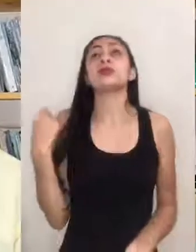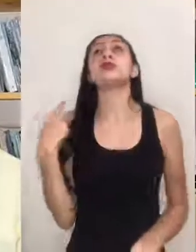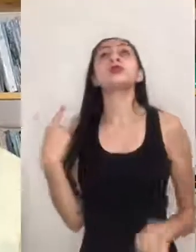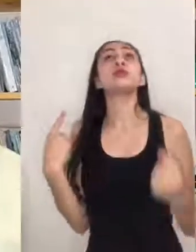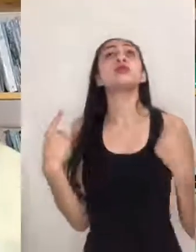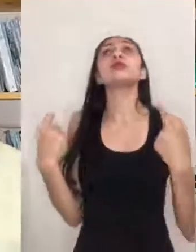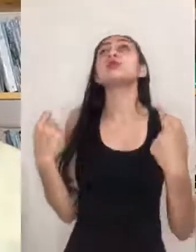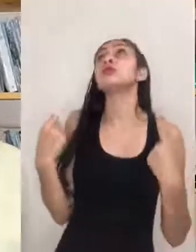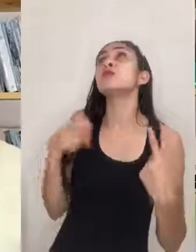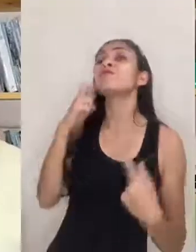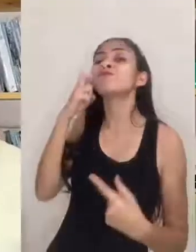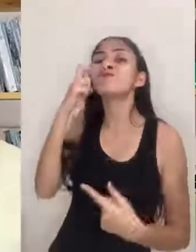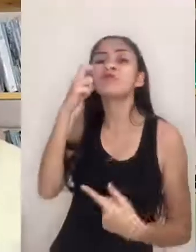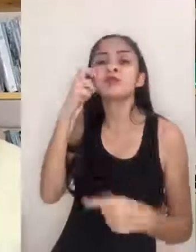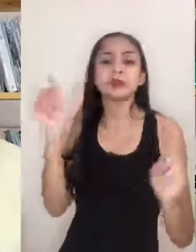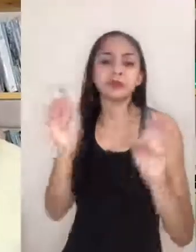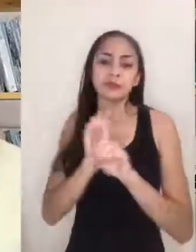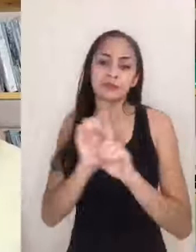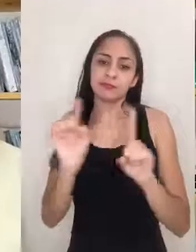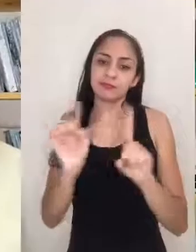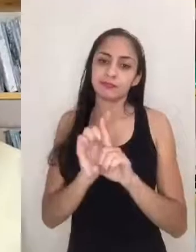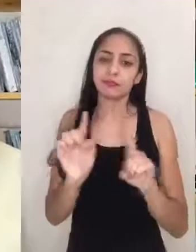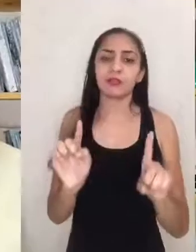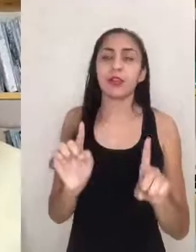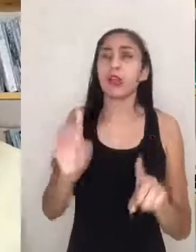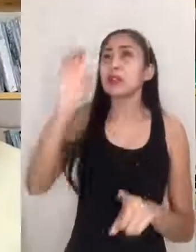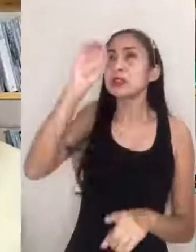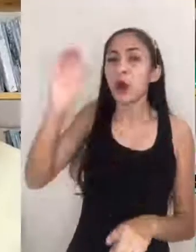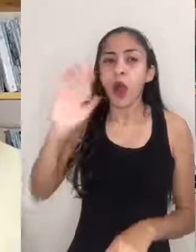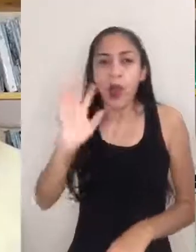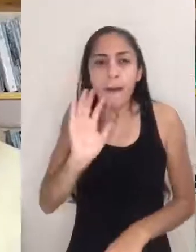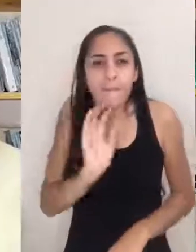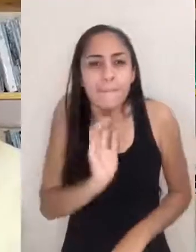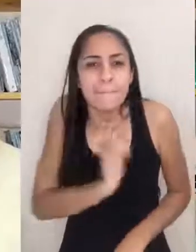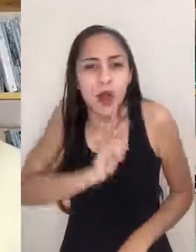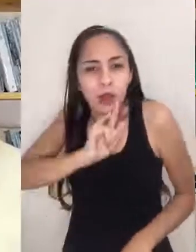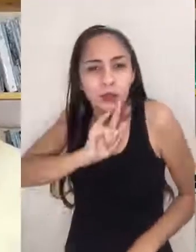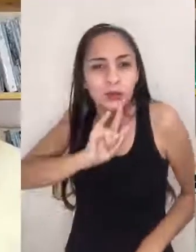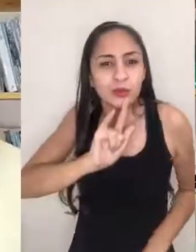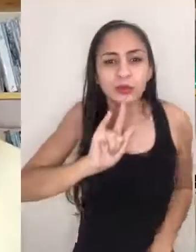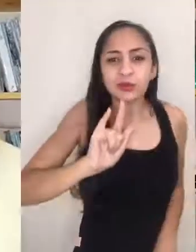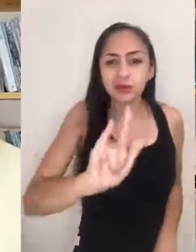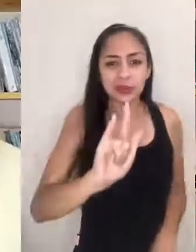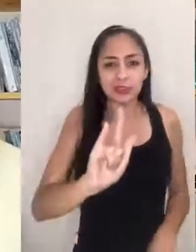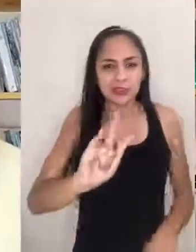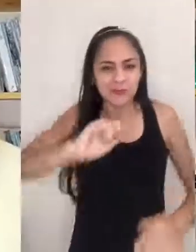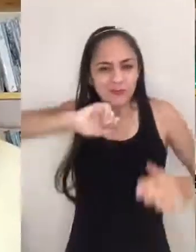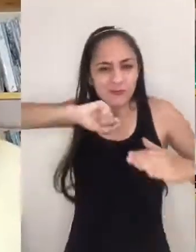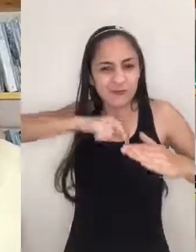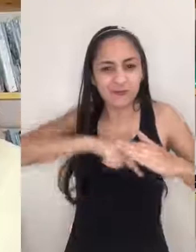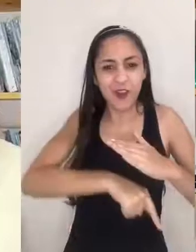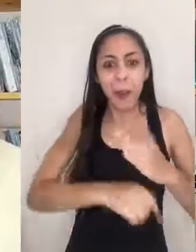O amor de Deus por você, ele é tão glorioso e tão intenso, tão furioso, é